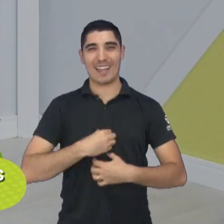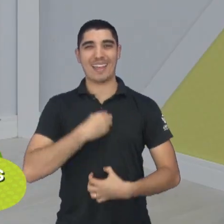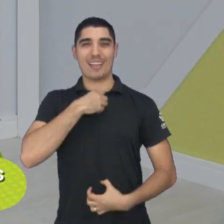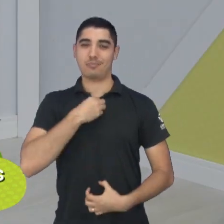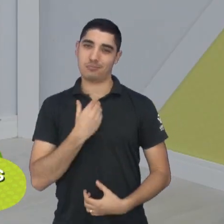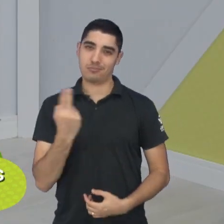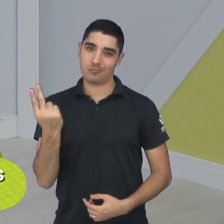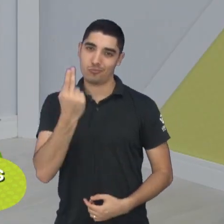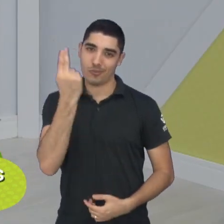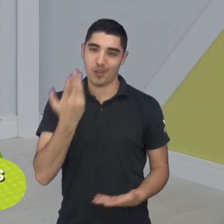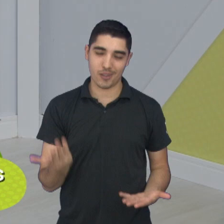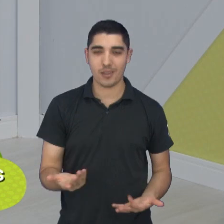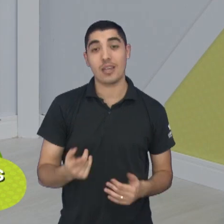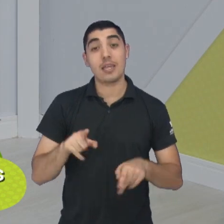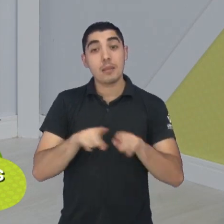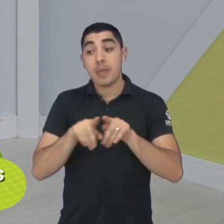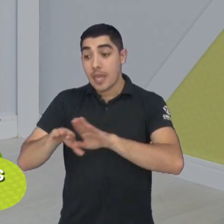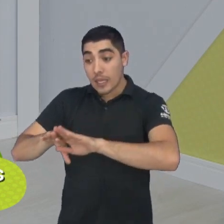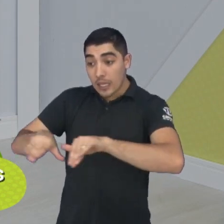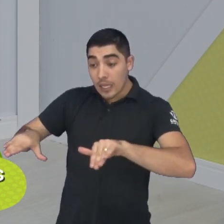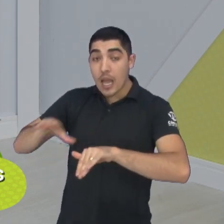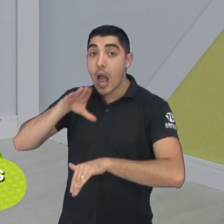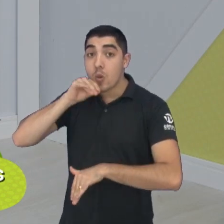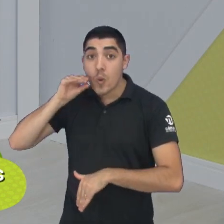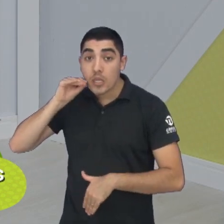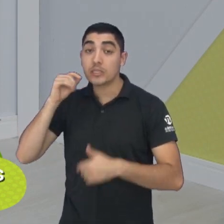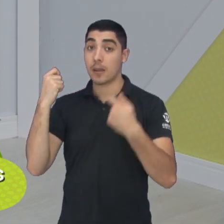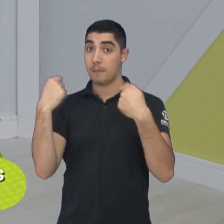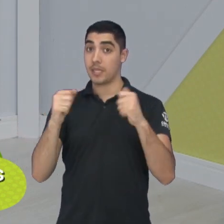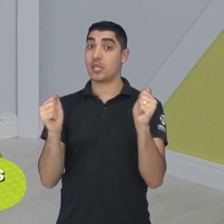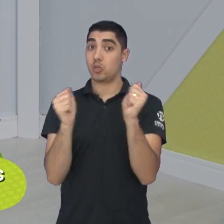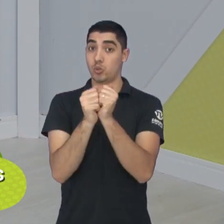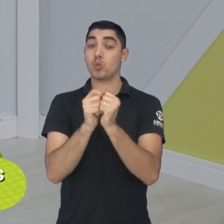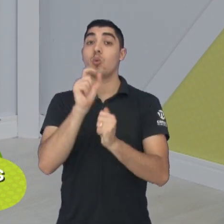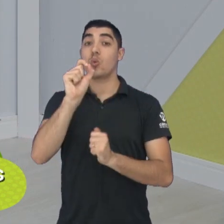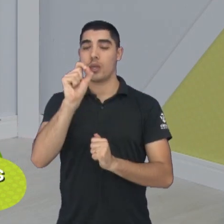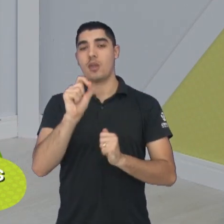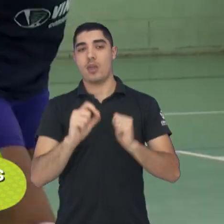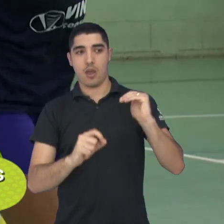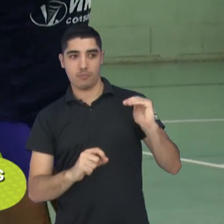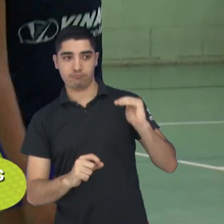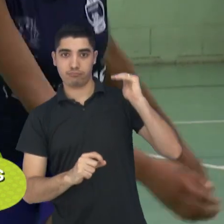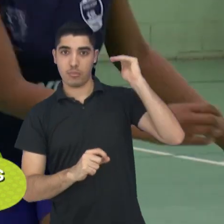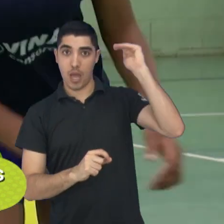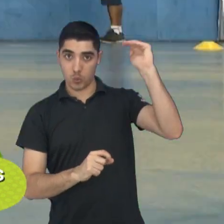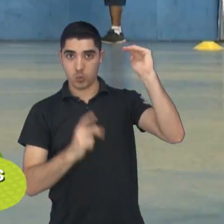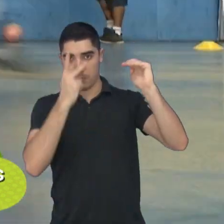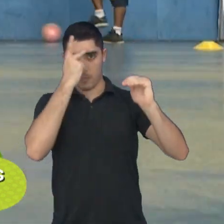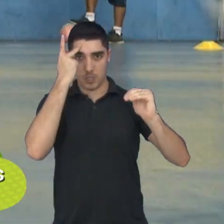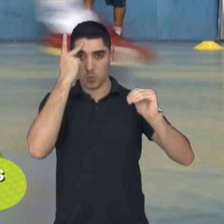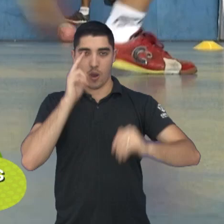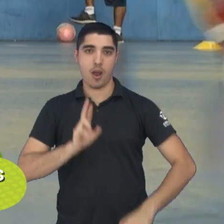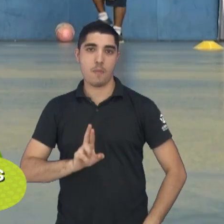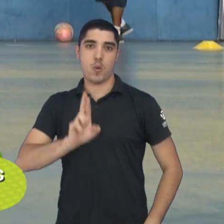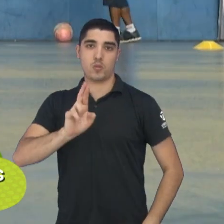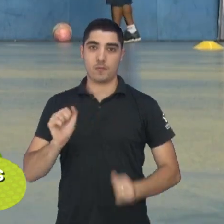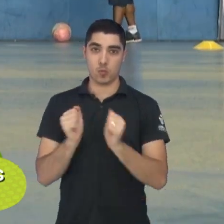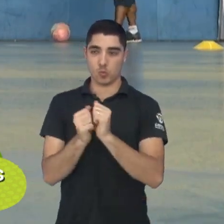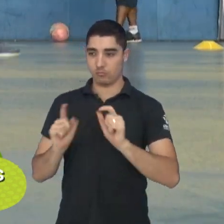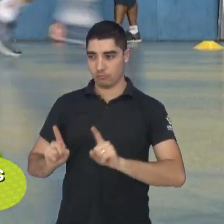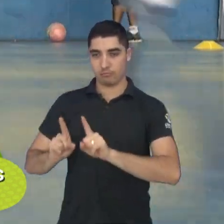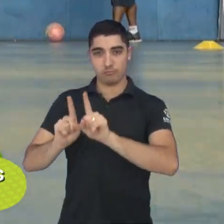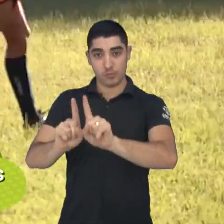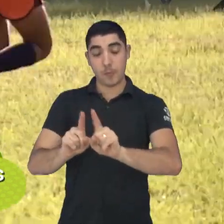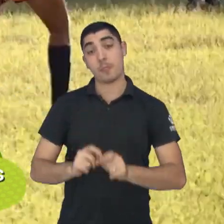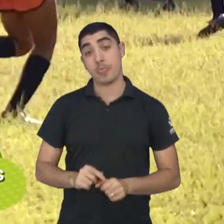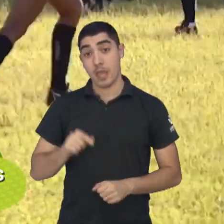as crianças e adolescentes também devem estar acompanhadas, bem verdade, de um responsável. O Atleta Cidadão é um